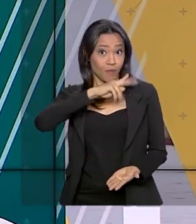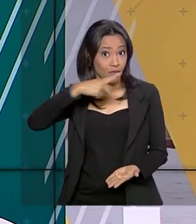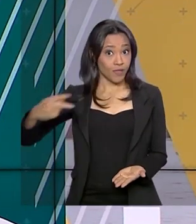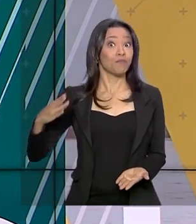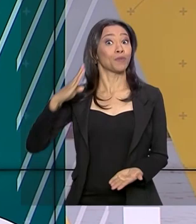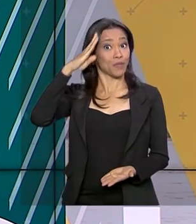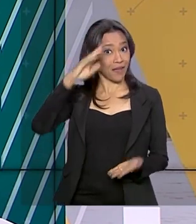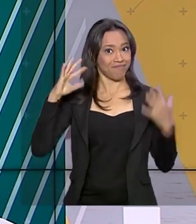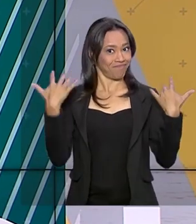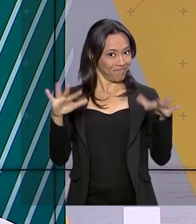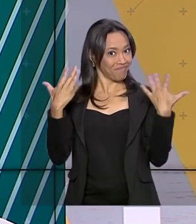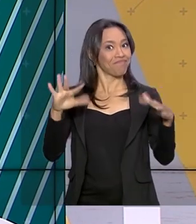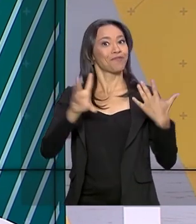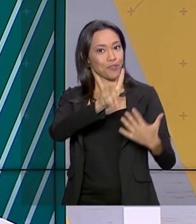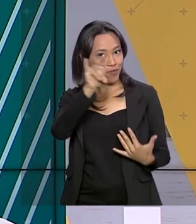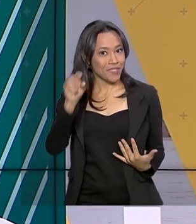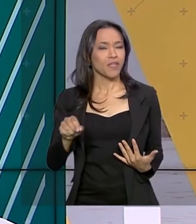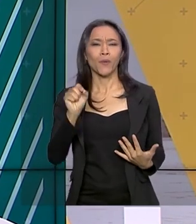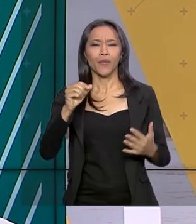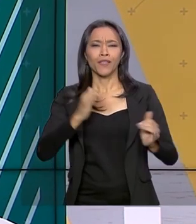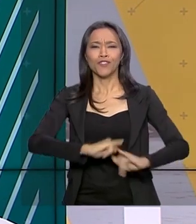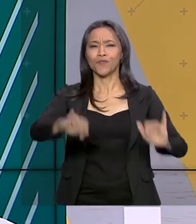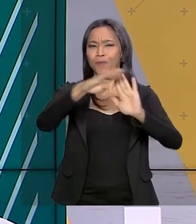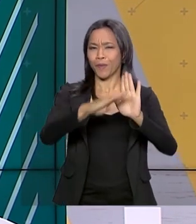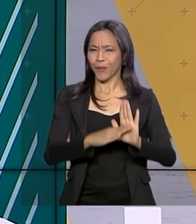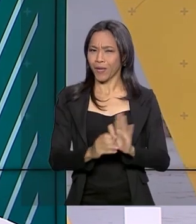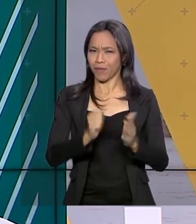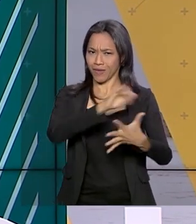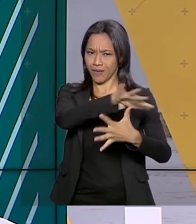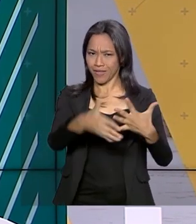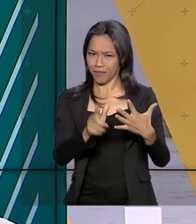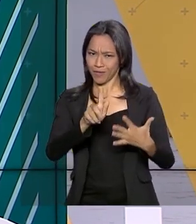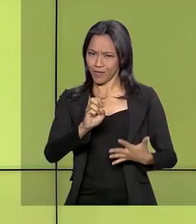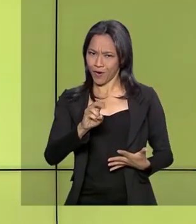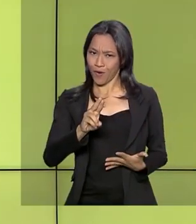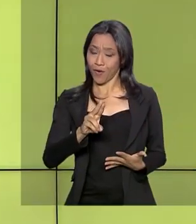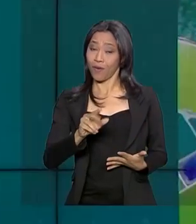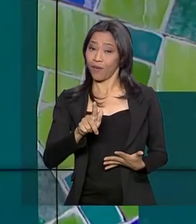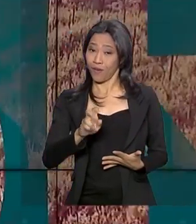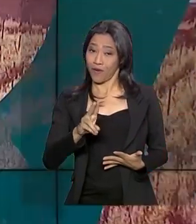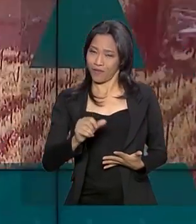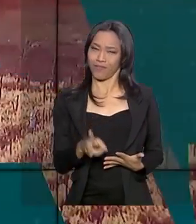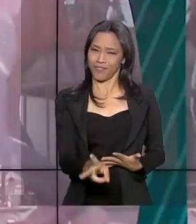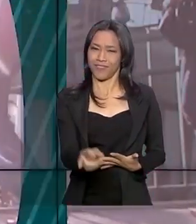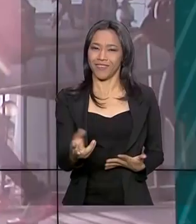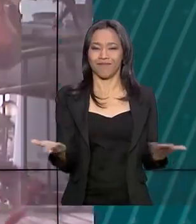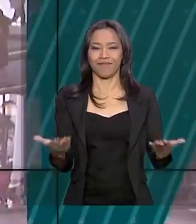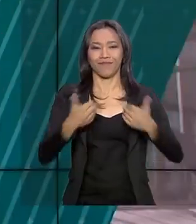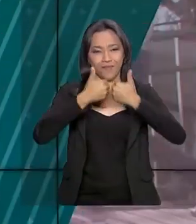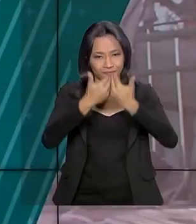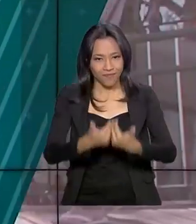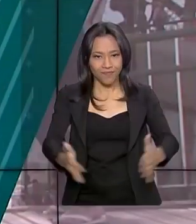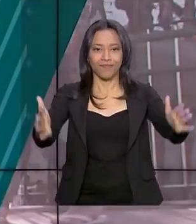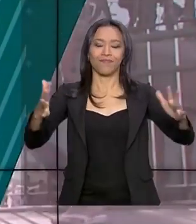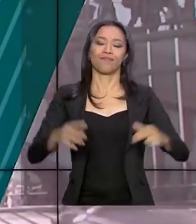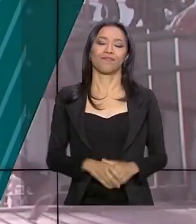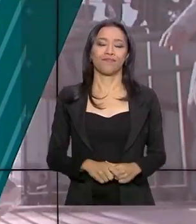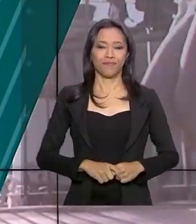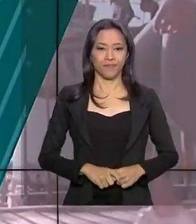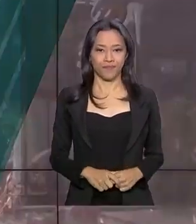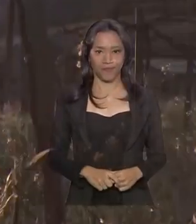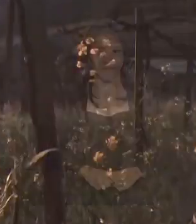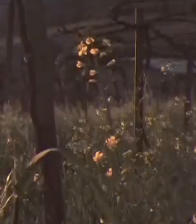bolsonaro comemora a data e lança o programa libras gov fique com a gente no brasil em dia já está no